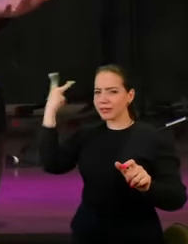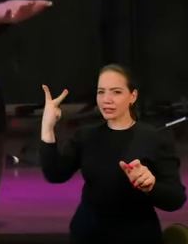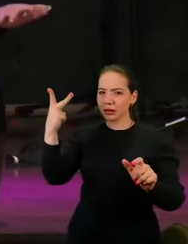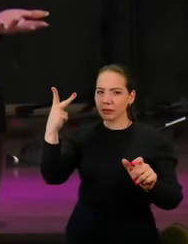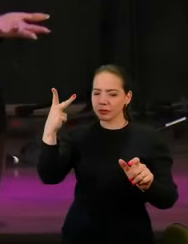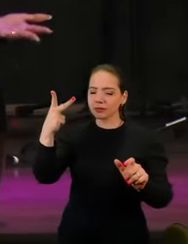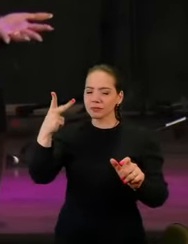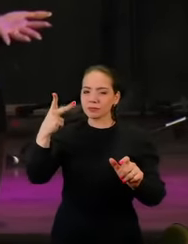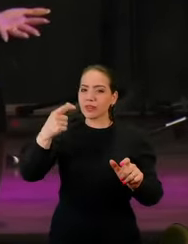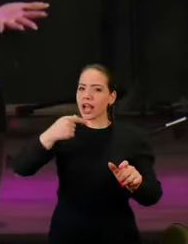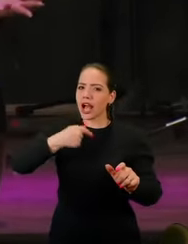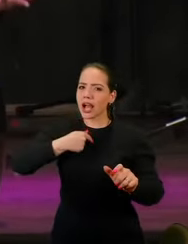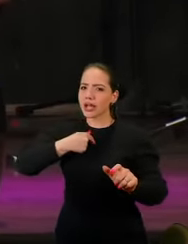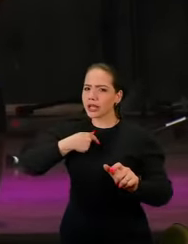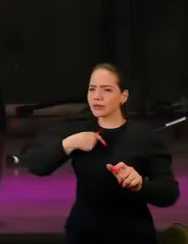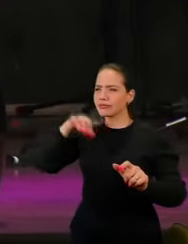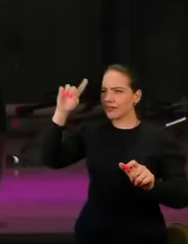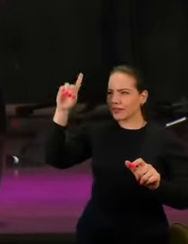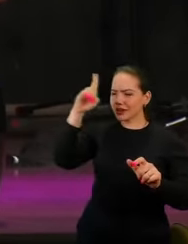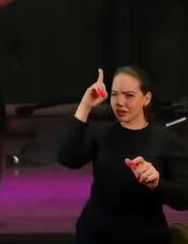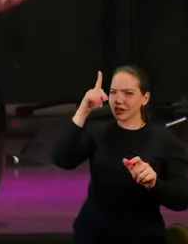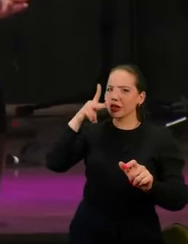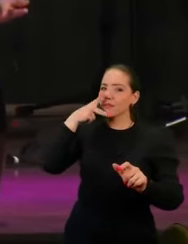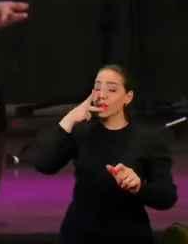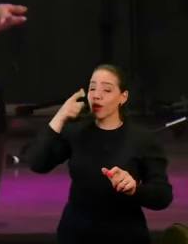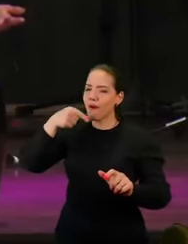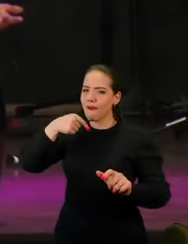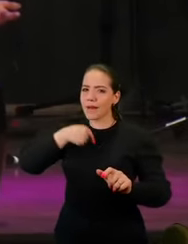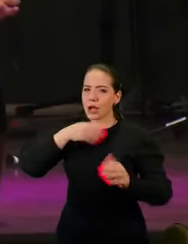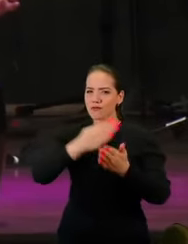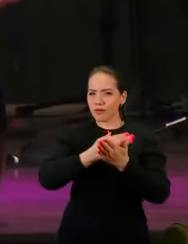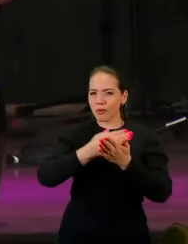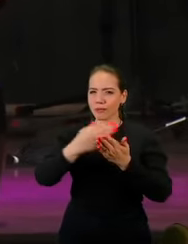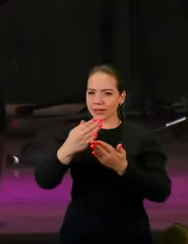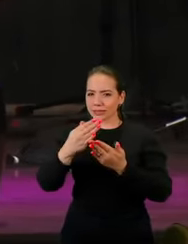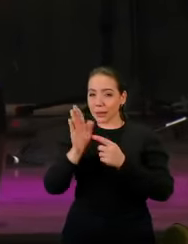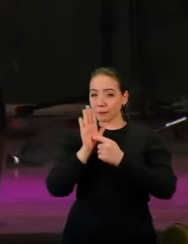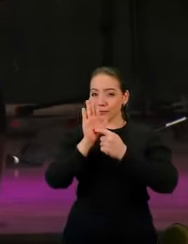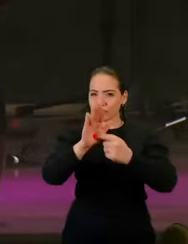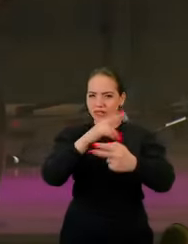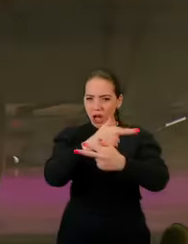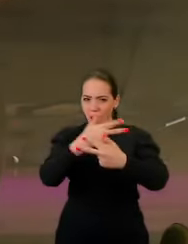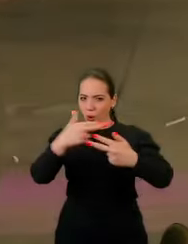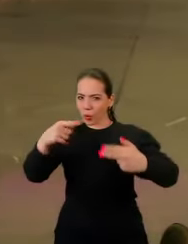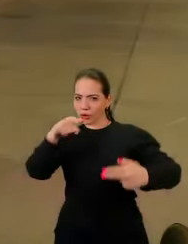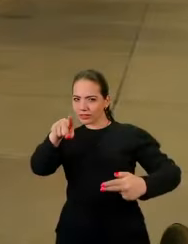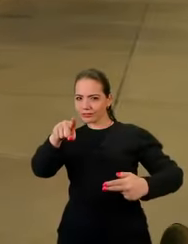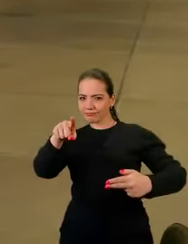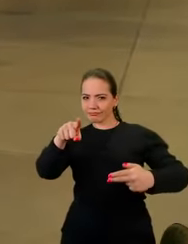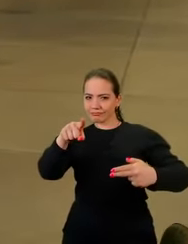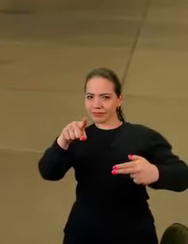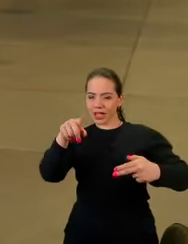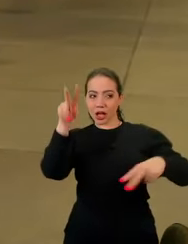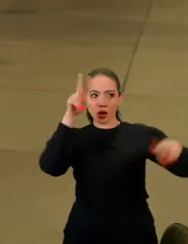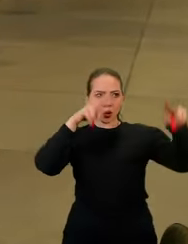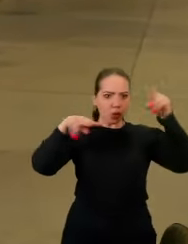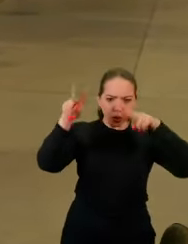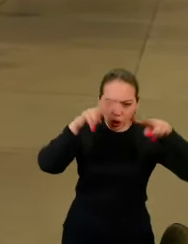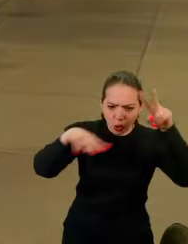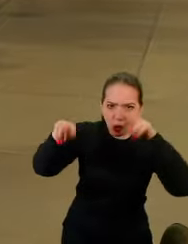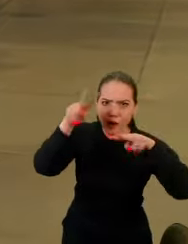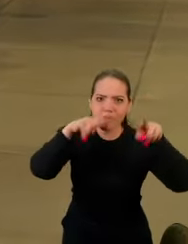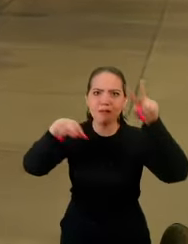aqui. Vocês começarão a ver coisas. Vocês começarão a ver aquilo que não estavam